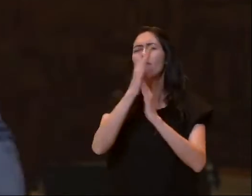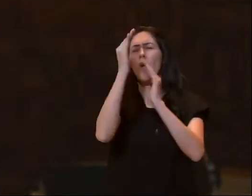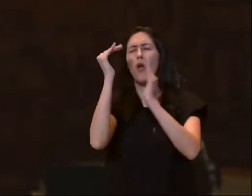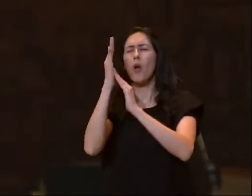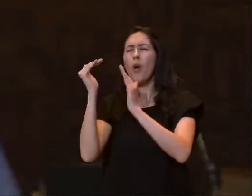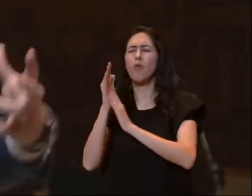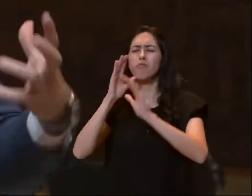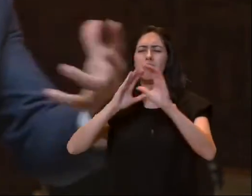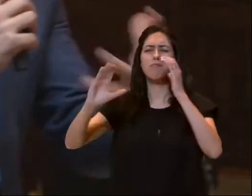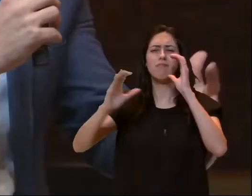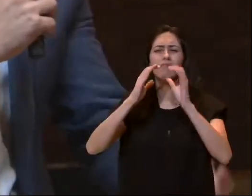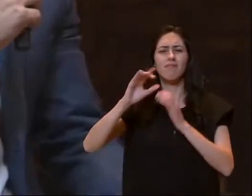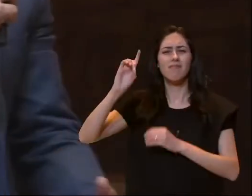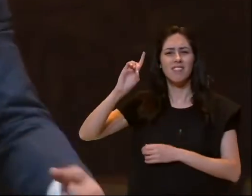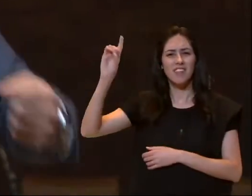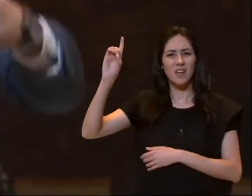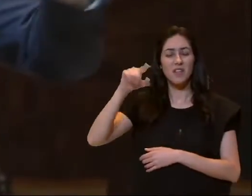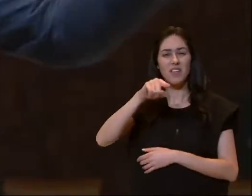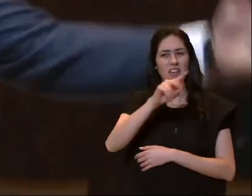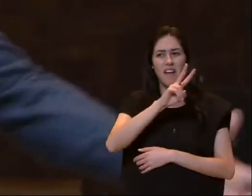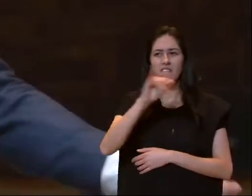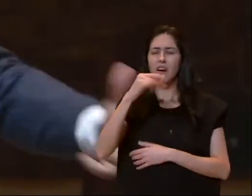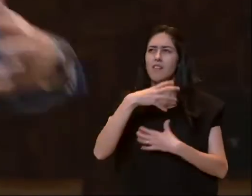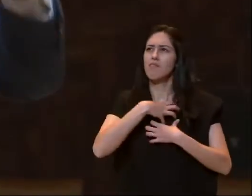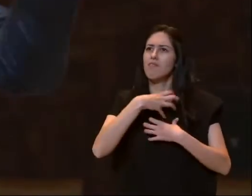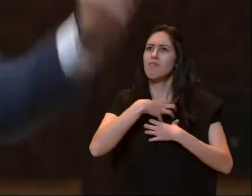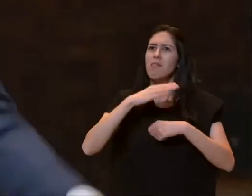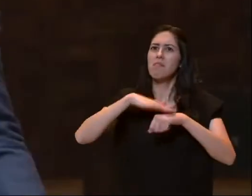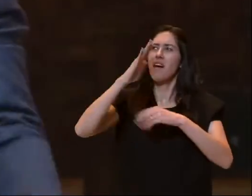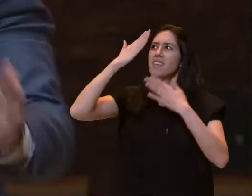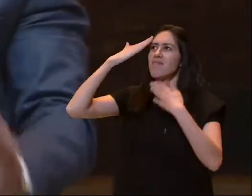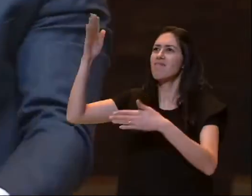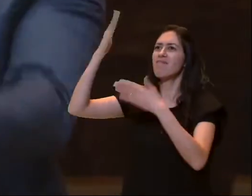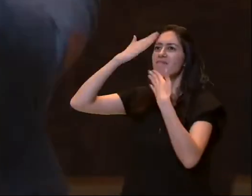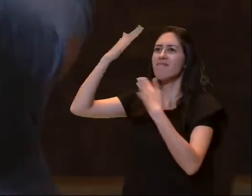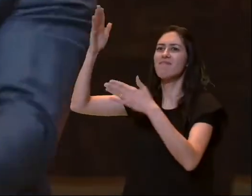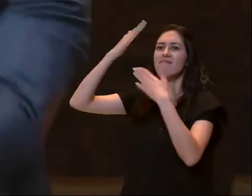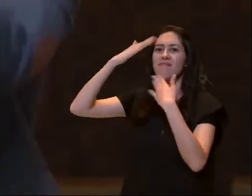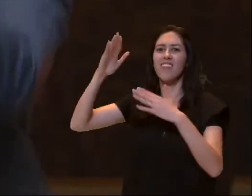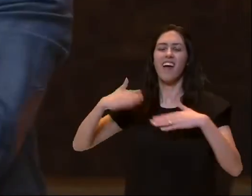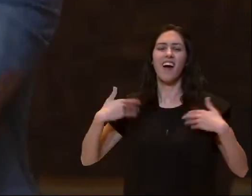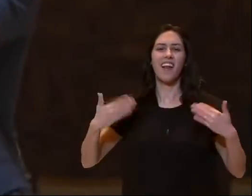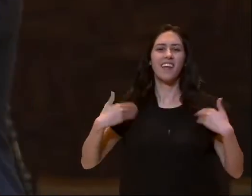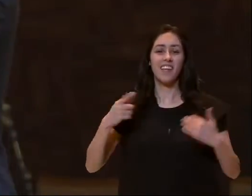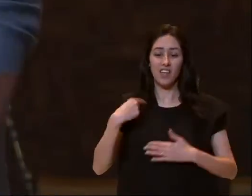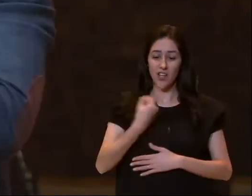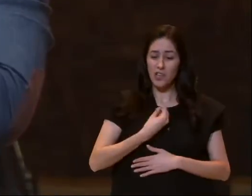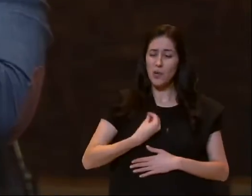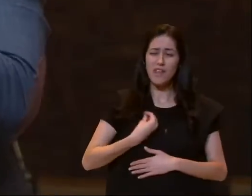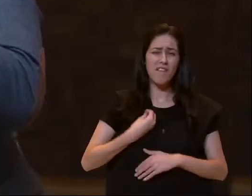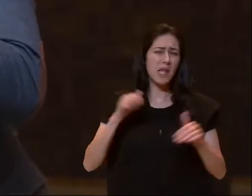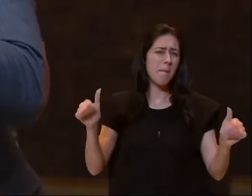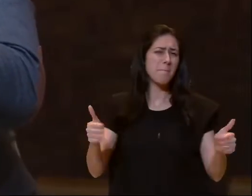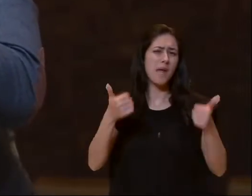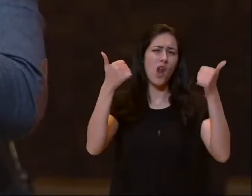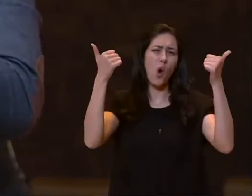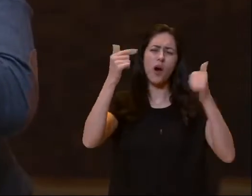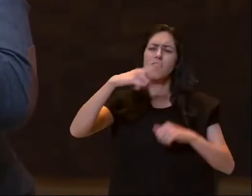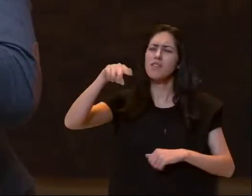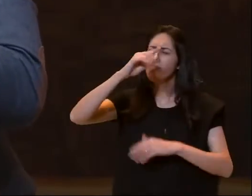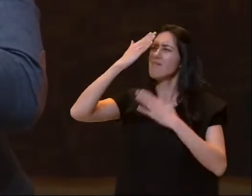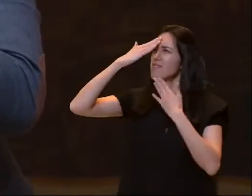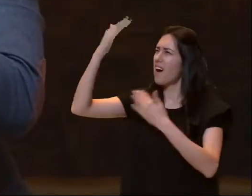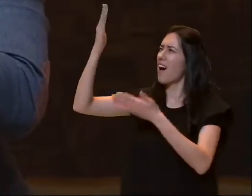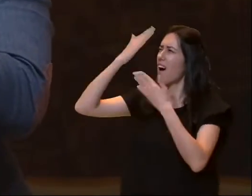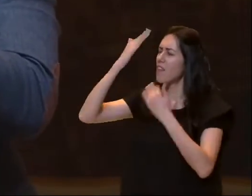vai ver essa disposição de gratidão, de alegria, ela torna a nossa vida melhor. Agradeça